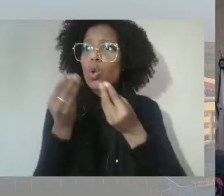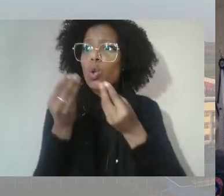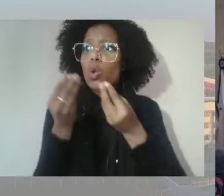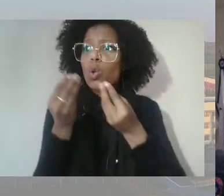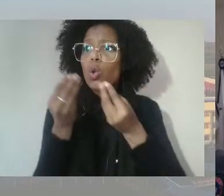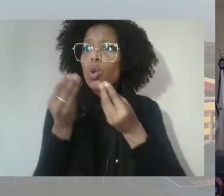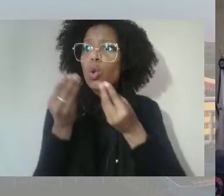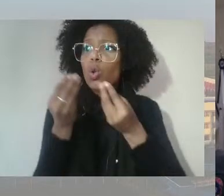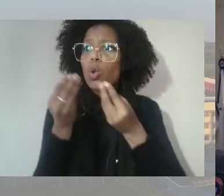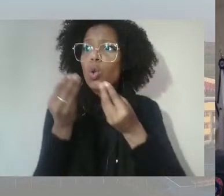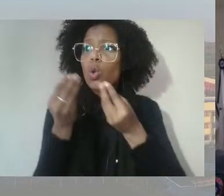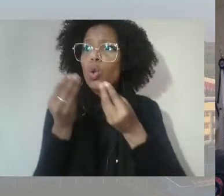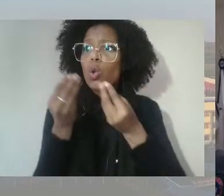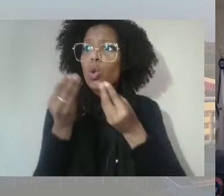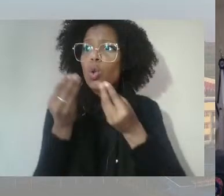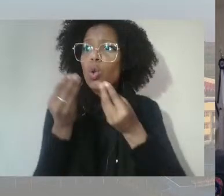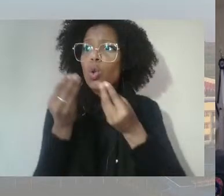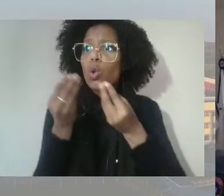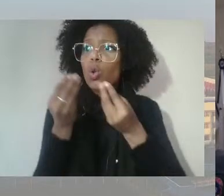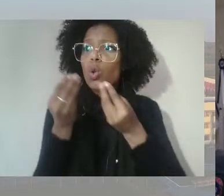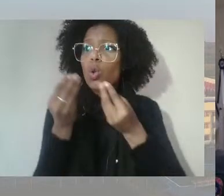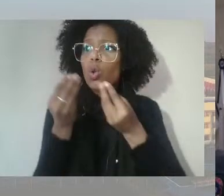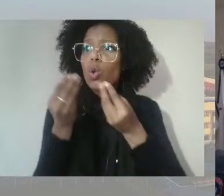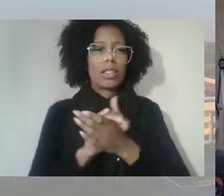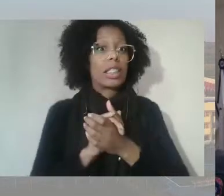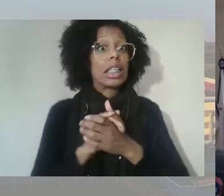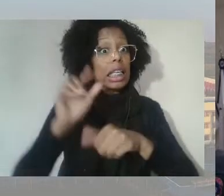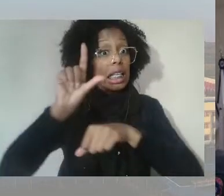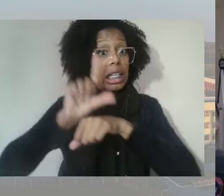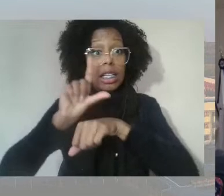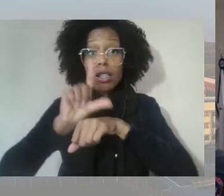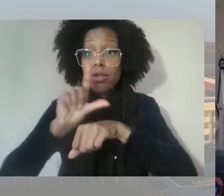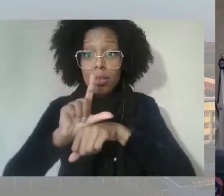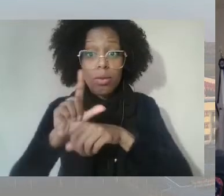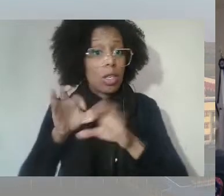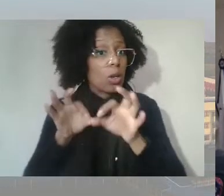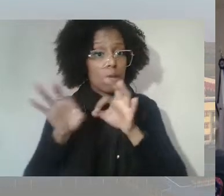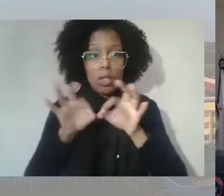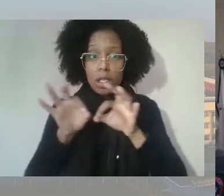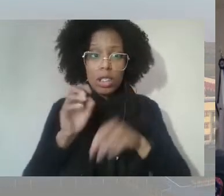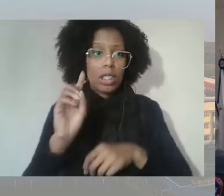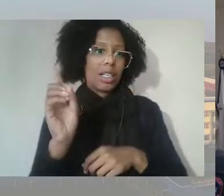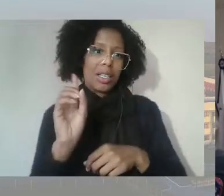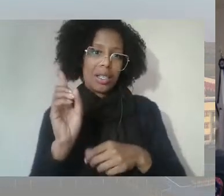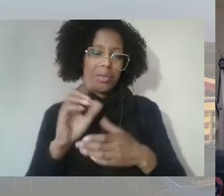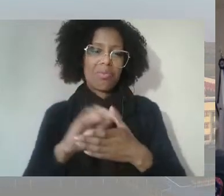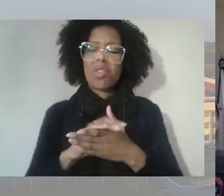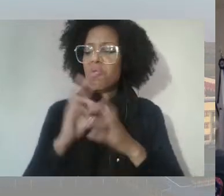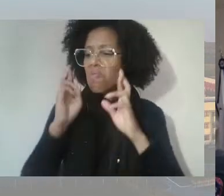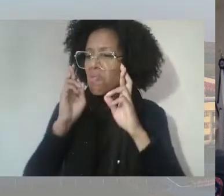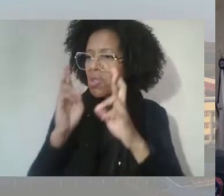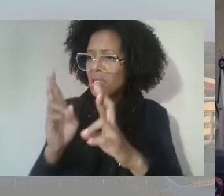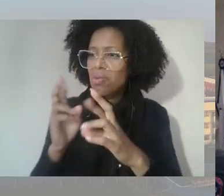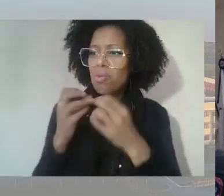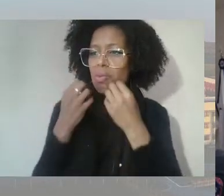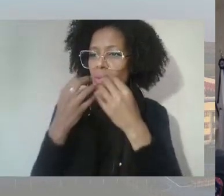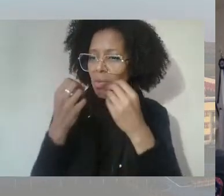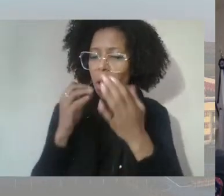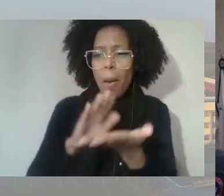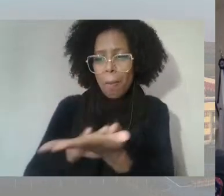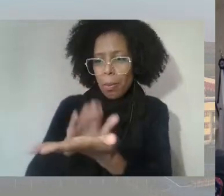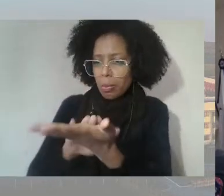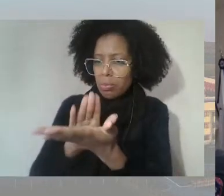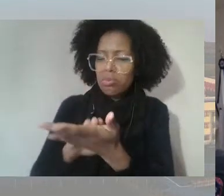sabe? E que, no caso, citando que livramento não foi a reitoria que organizou, a senhora foi gigante, eu respeito demais por isso. Parabéns pela sua